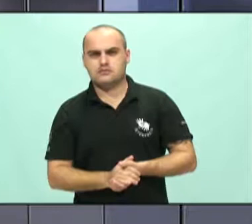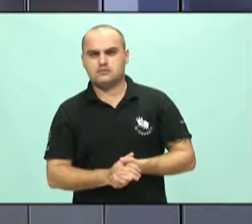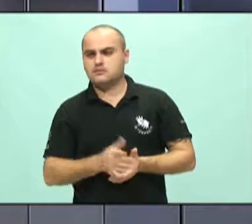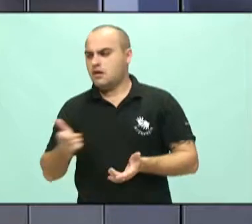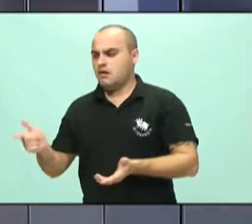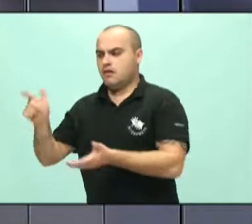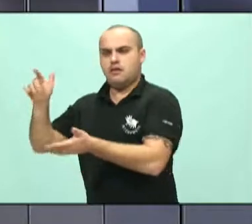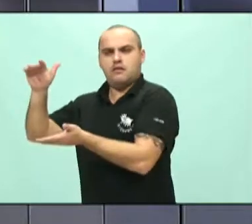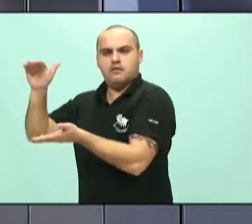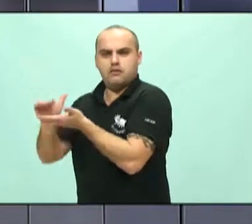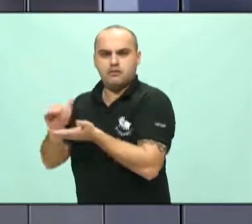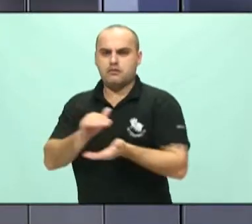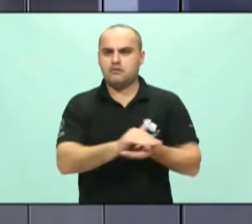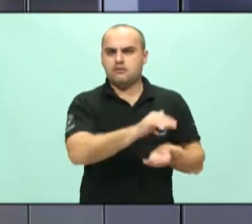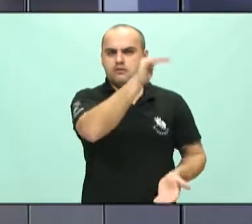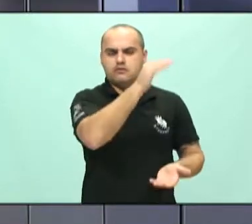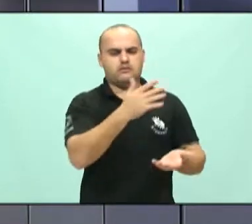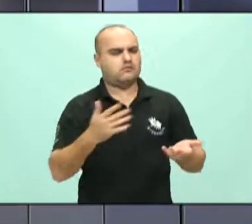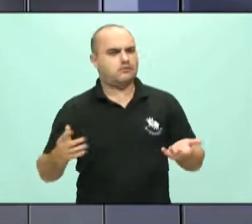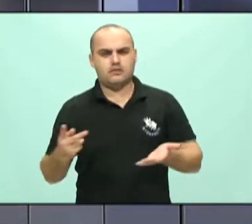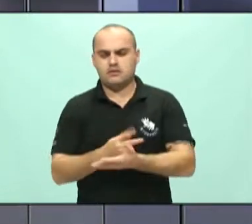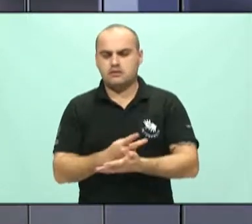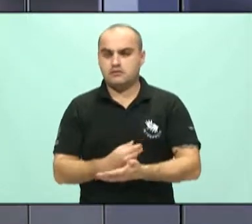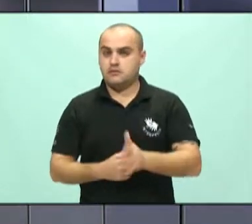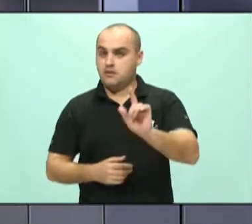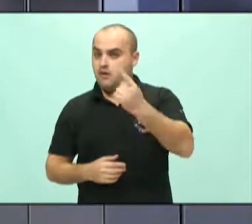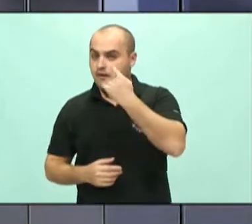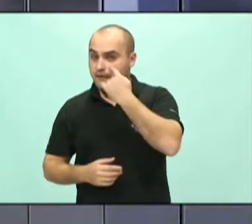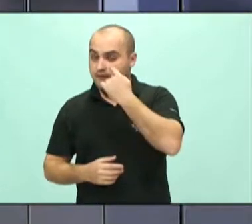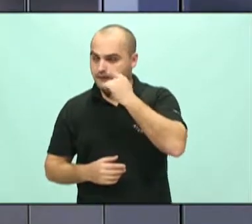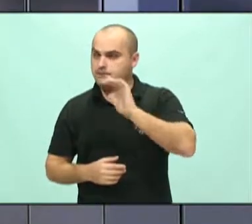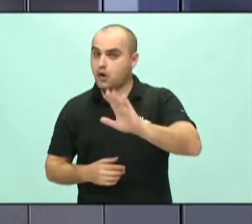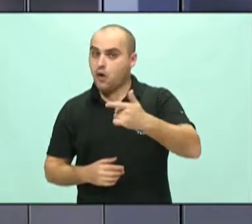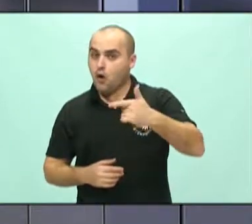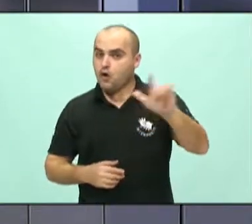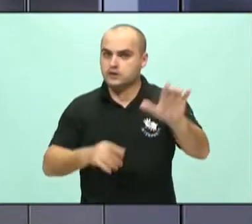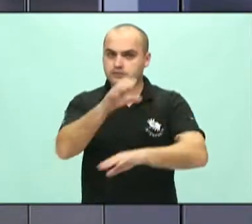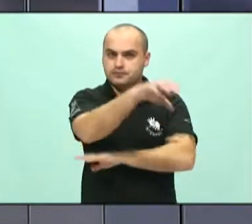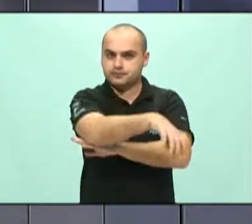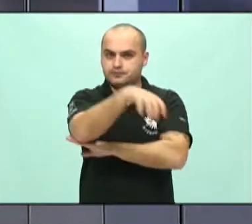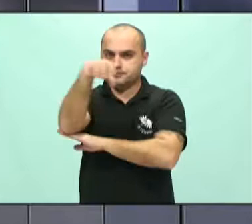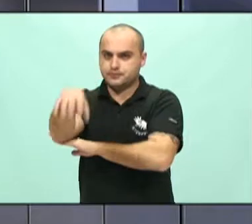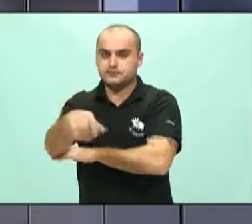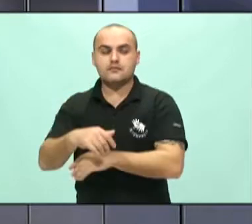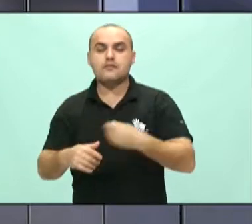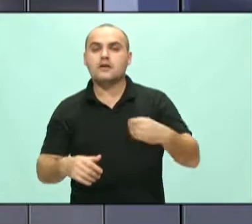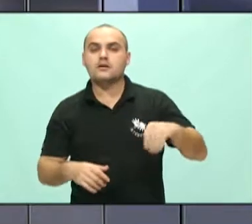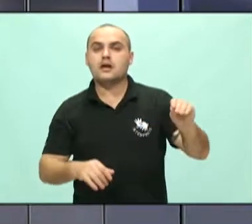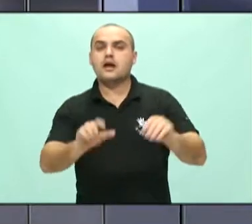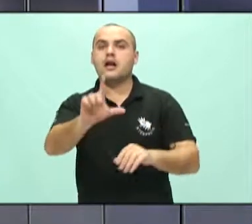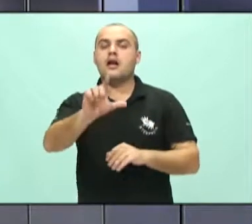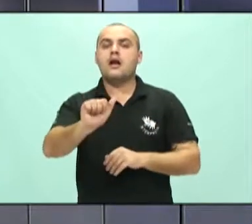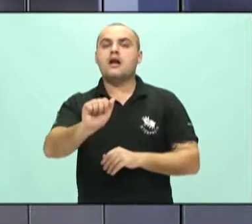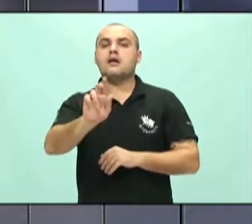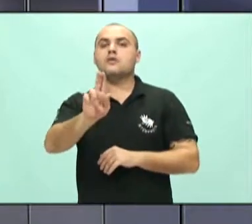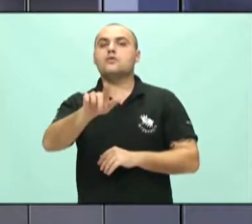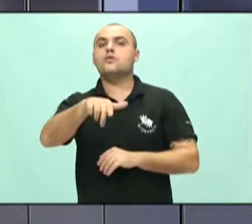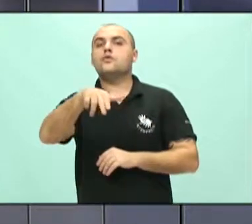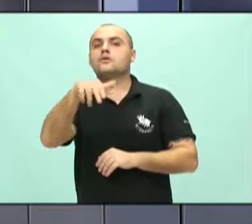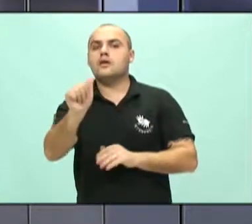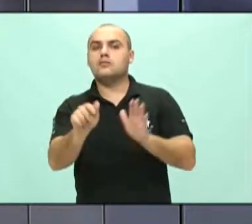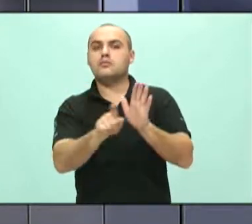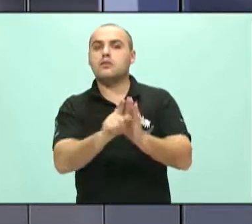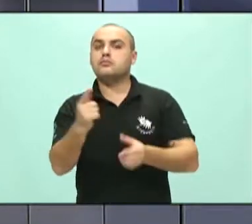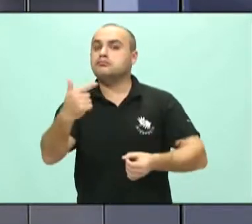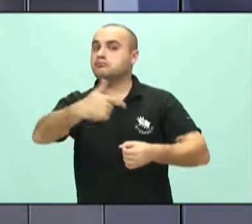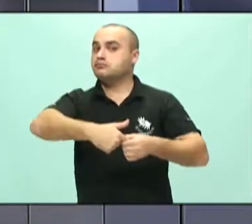por exemplo, em outras cargas, vamos diversificar a carga. Levar para a Laguna combustíveis.